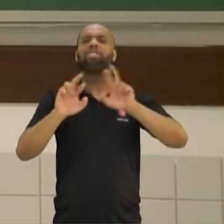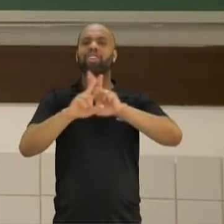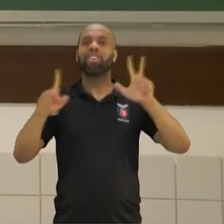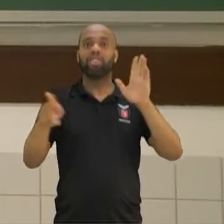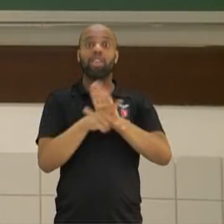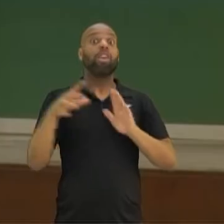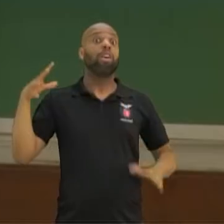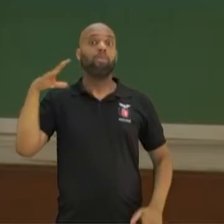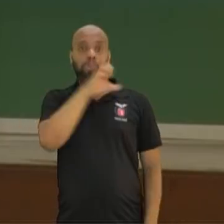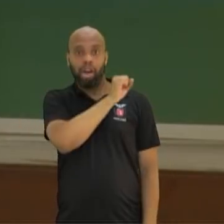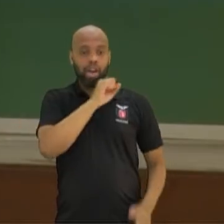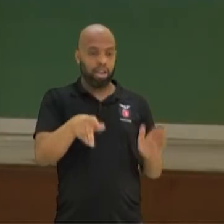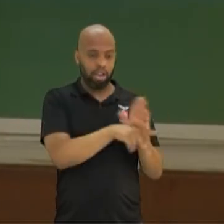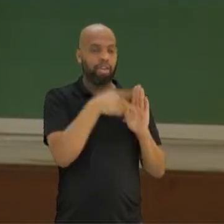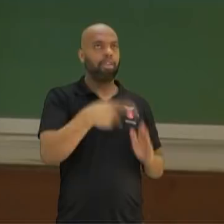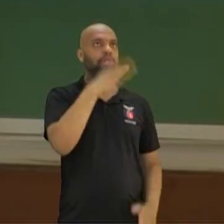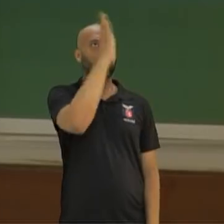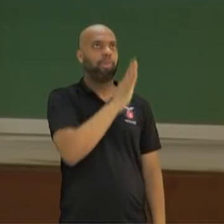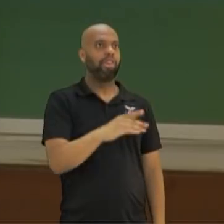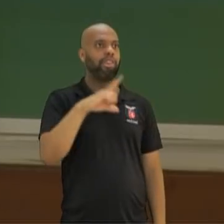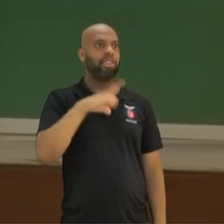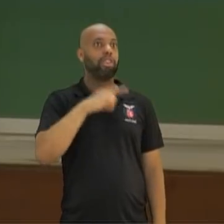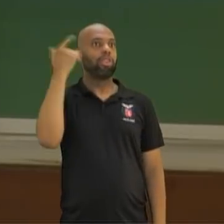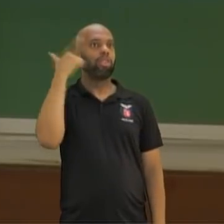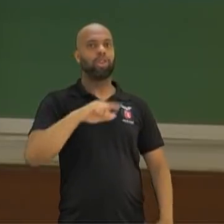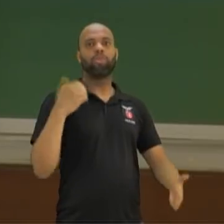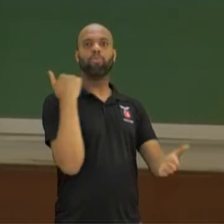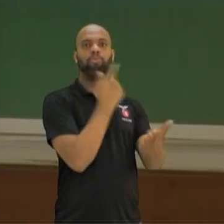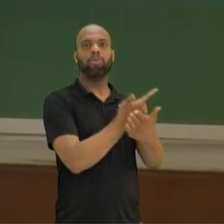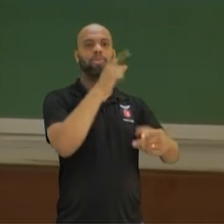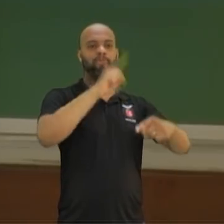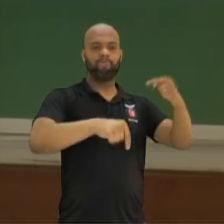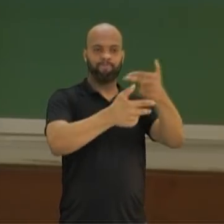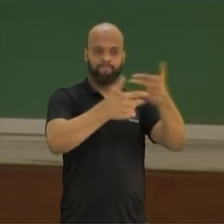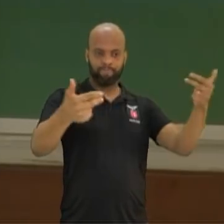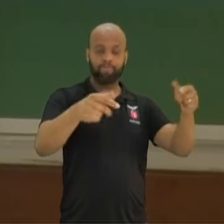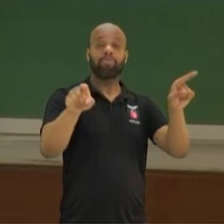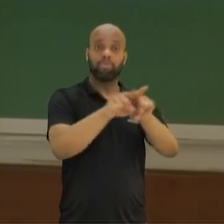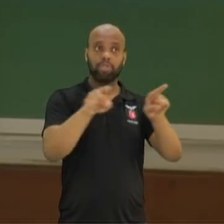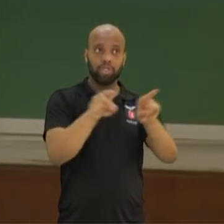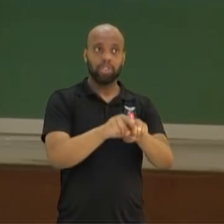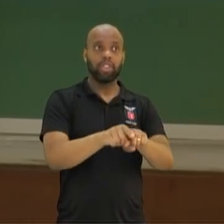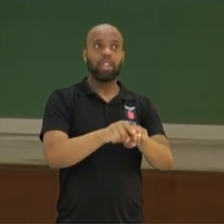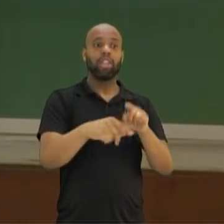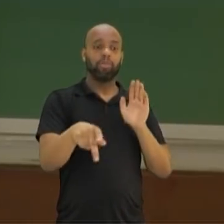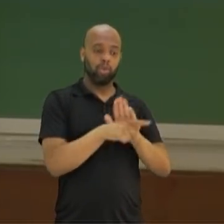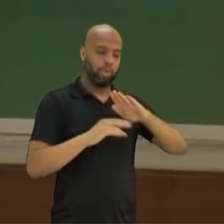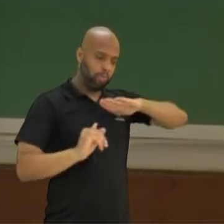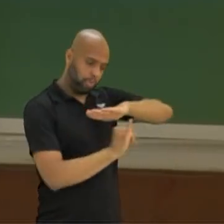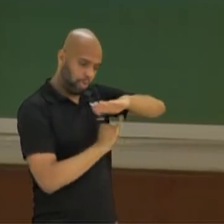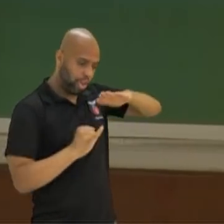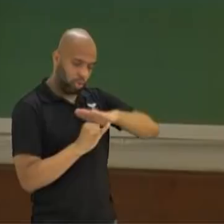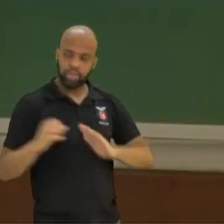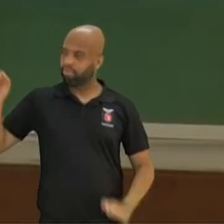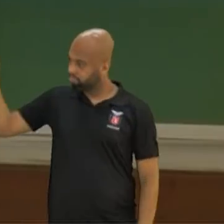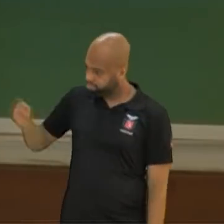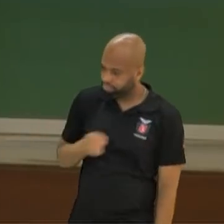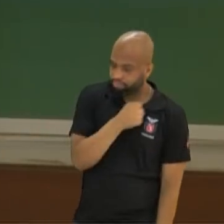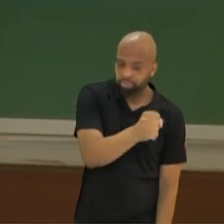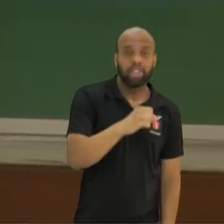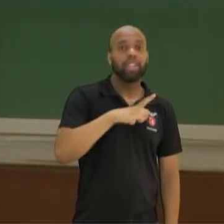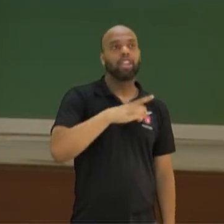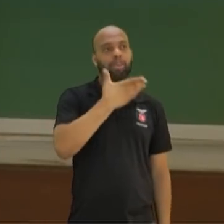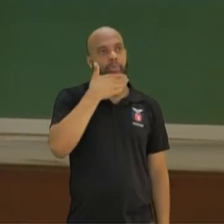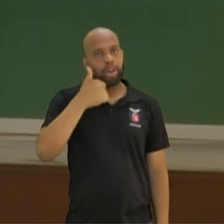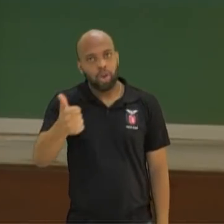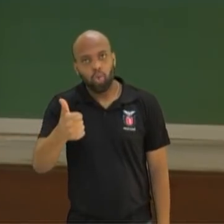nós, em território nacional, tivemos acesso a esse produto e também para a indústria que veio melhorias